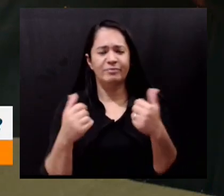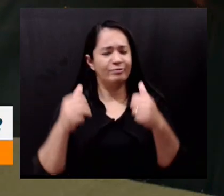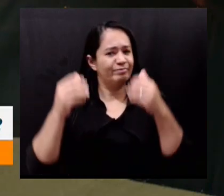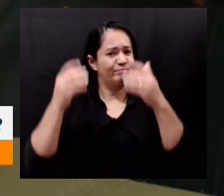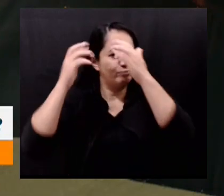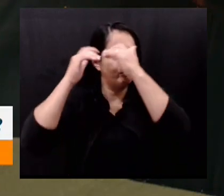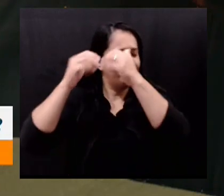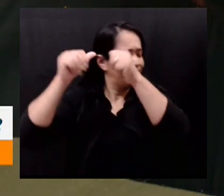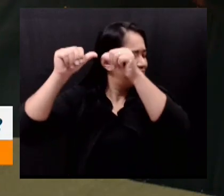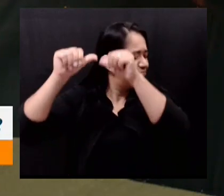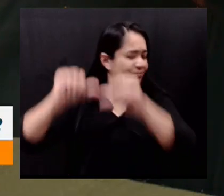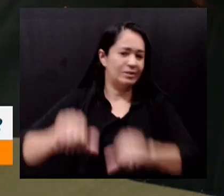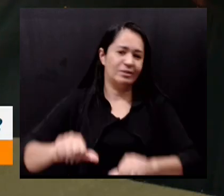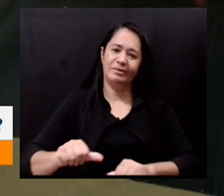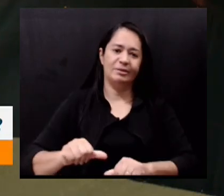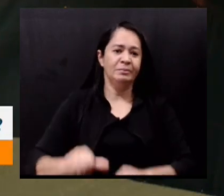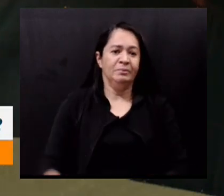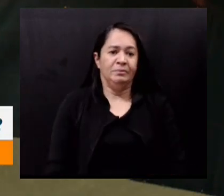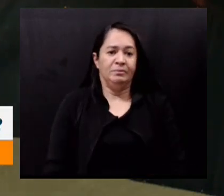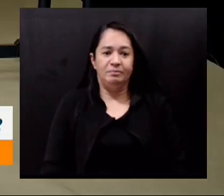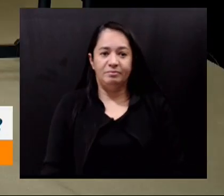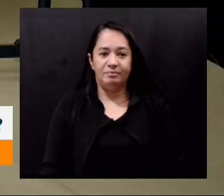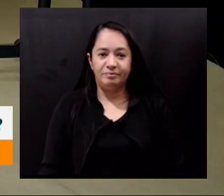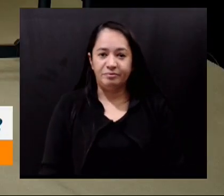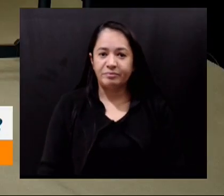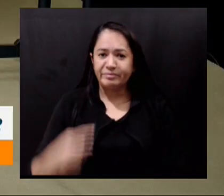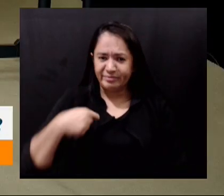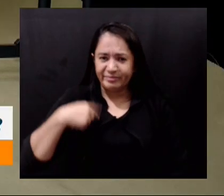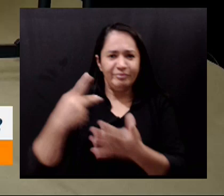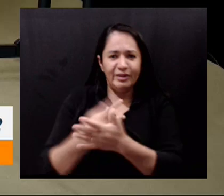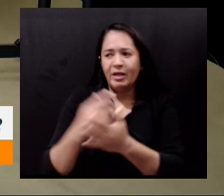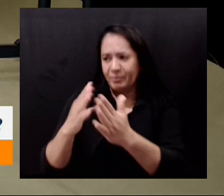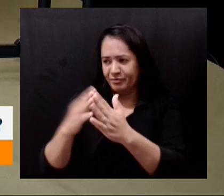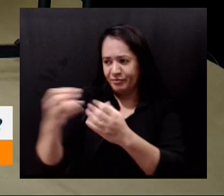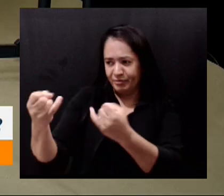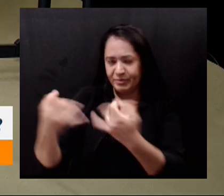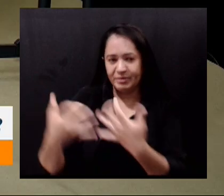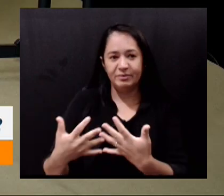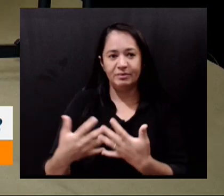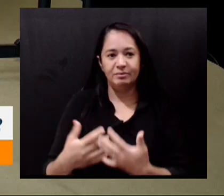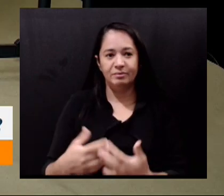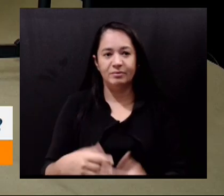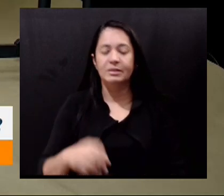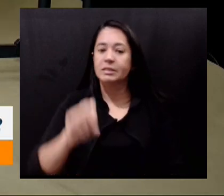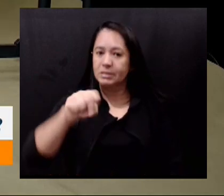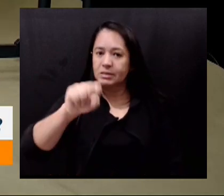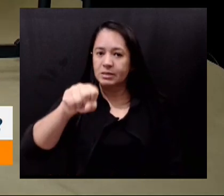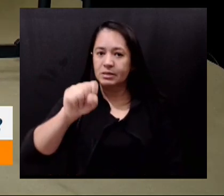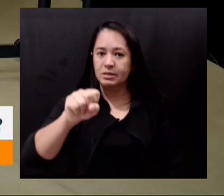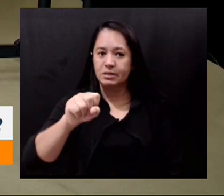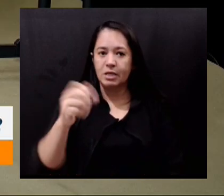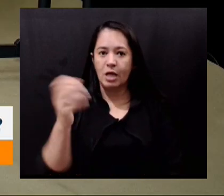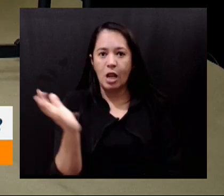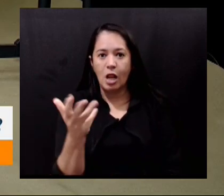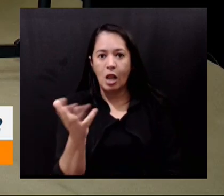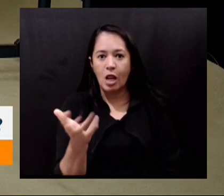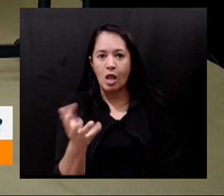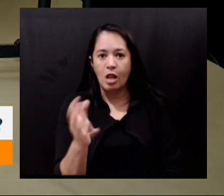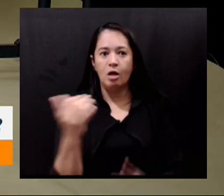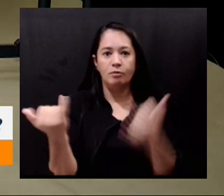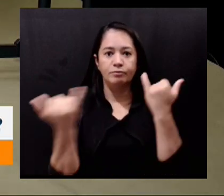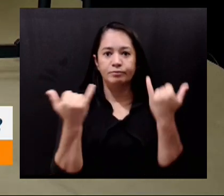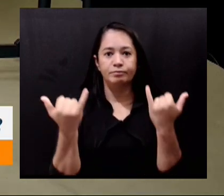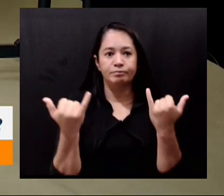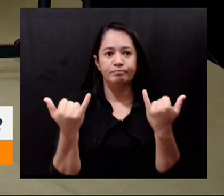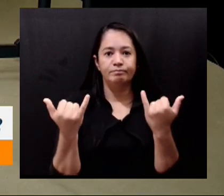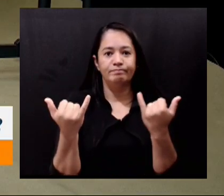bem para a cabeça. Me corrige se eu estiver Sim, errada. sem É dúvida. verdade, não é? Sim, Essa sem velocidade na dúvida. informação não tá